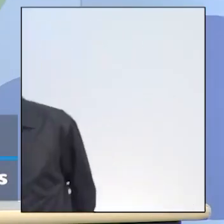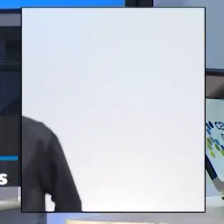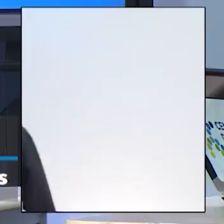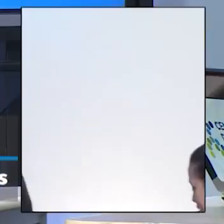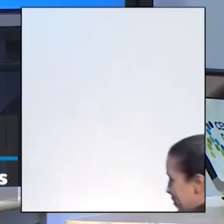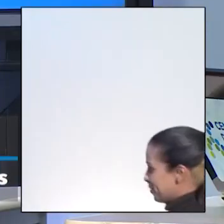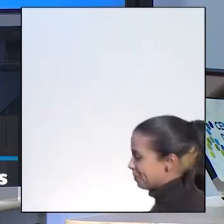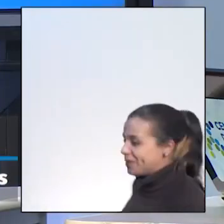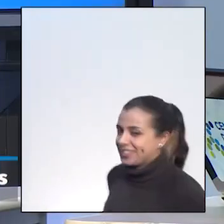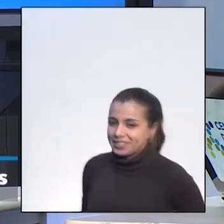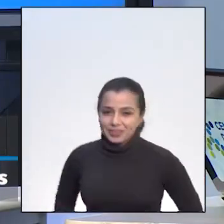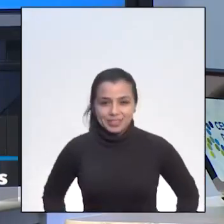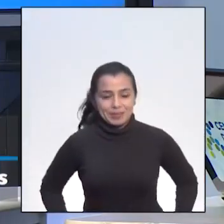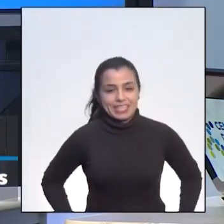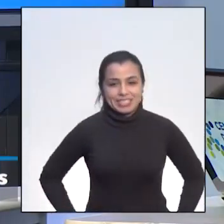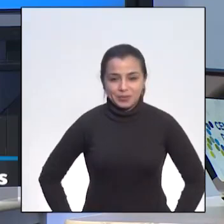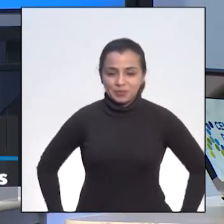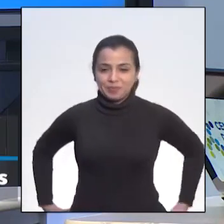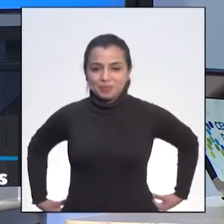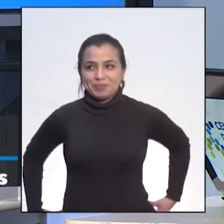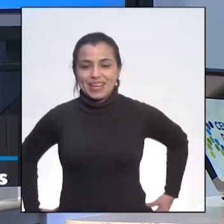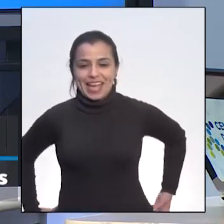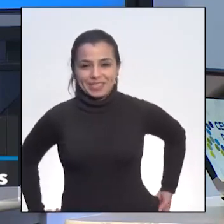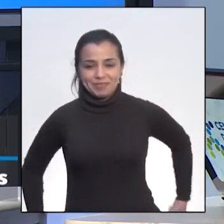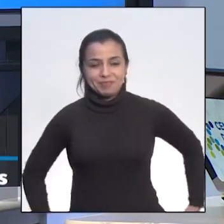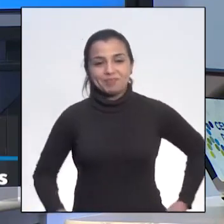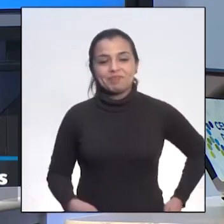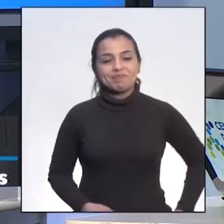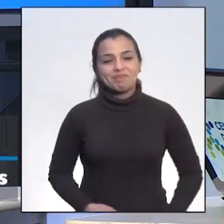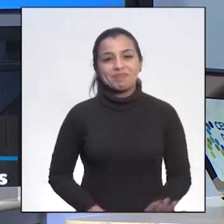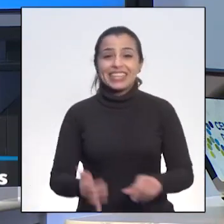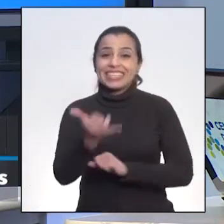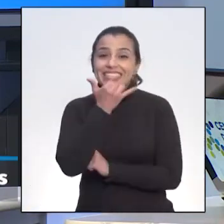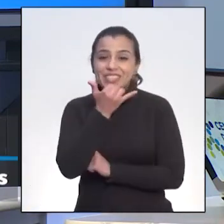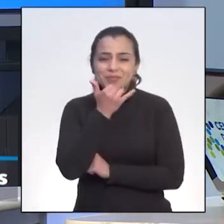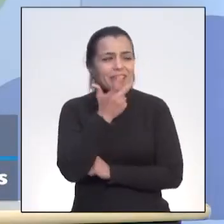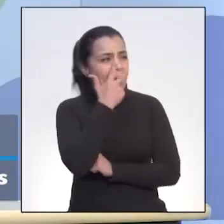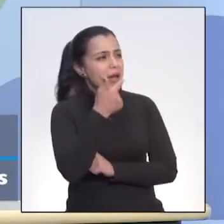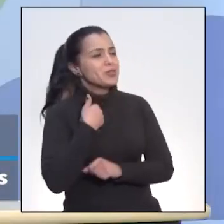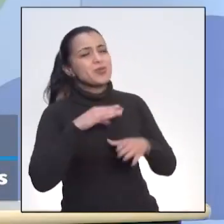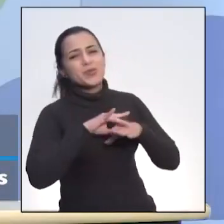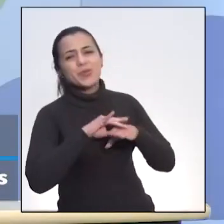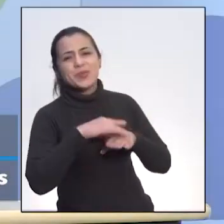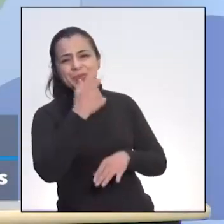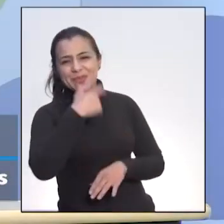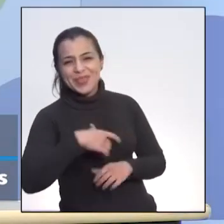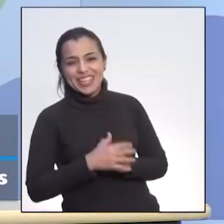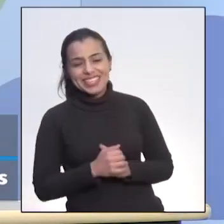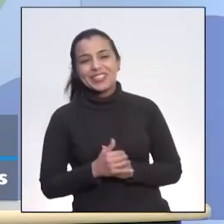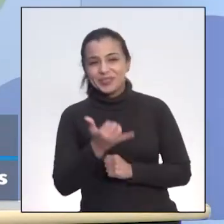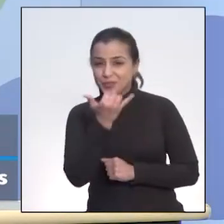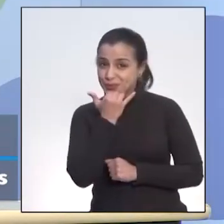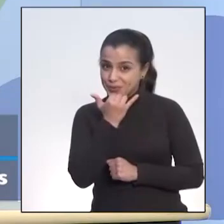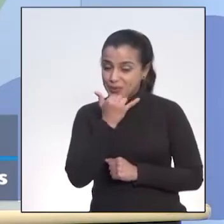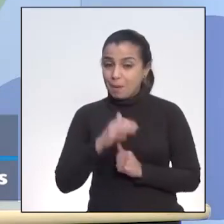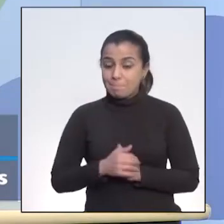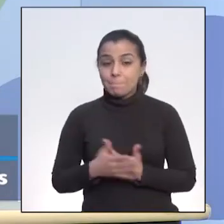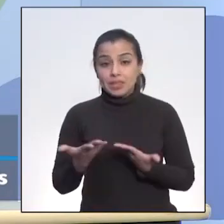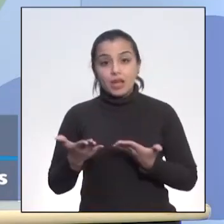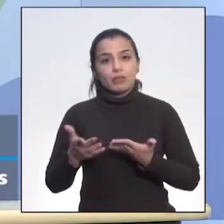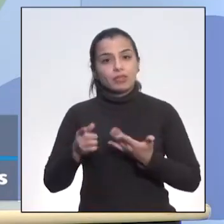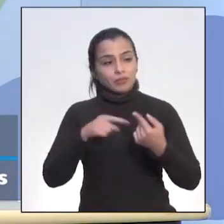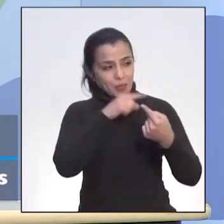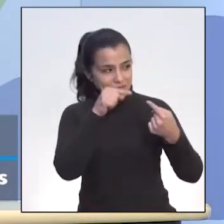gente? Não, aqui até que está tranquilo, né? A gente começa nossa, a dar aula, acho que eu estou doente, gente. Estou com muito frio. Nada, vamos tranquilo. lá, então, aos